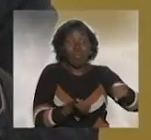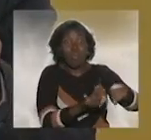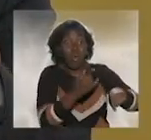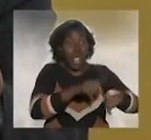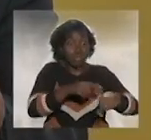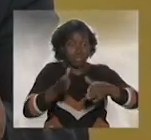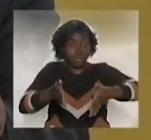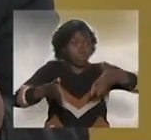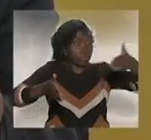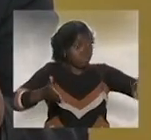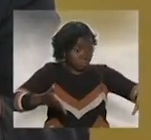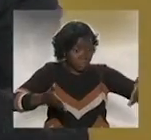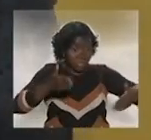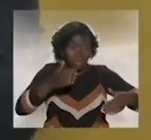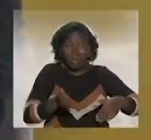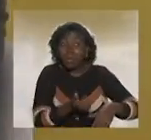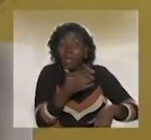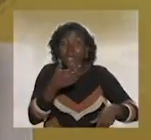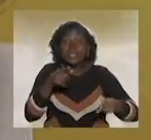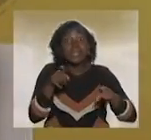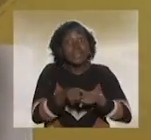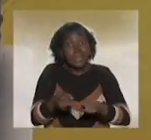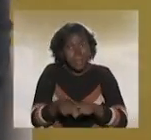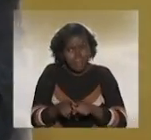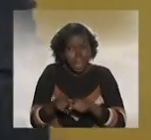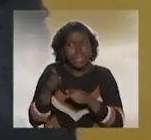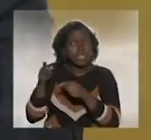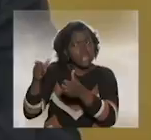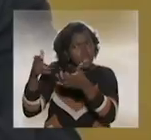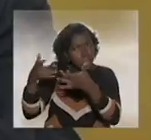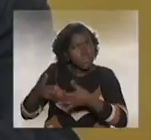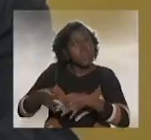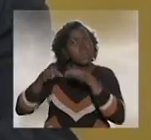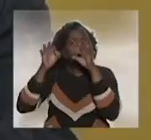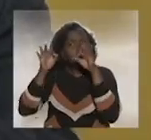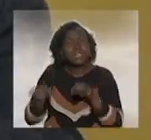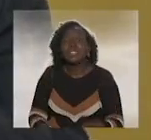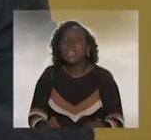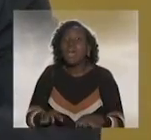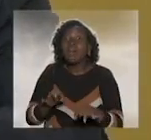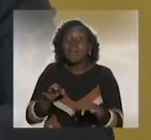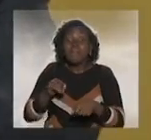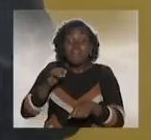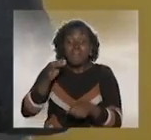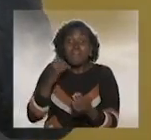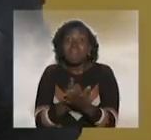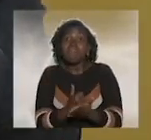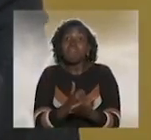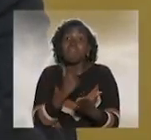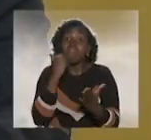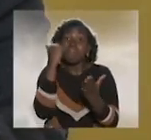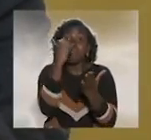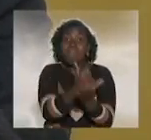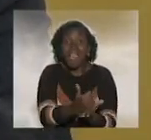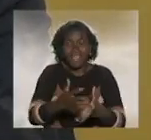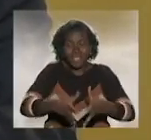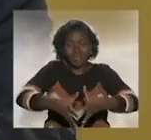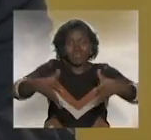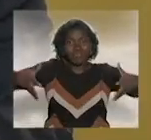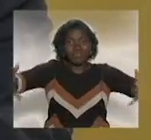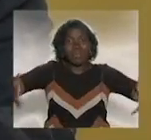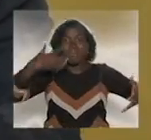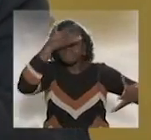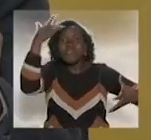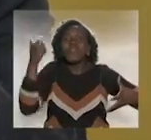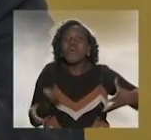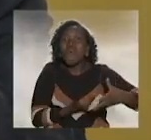a quantidade de mandatos consecutivos, como também, como ressaltou a meu ver de maneira bem adequada o Luiz Ribeiro, como também ampliando, né, o colégio eleitoral,